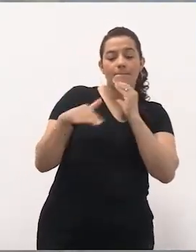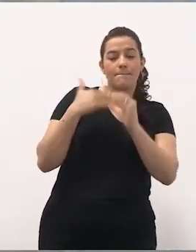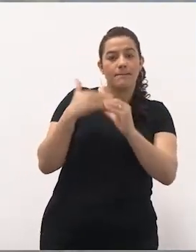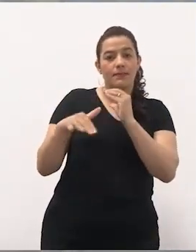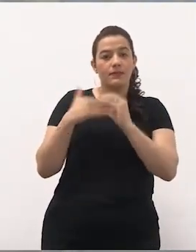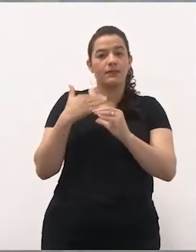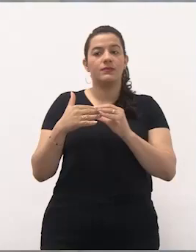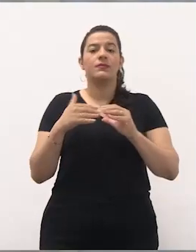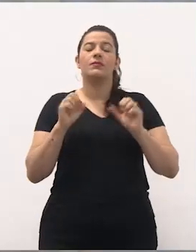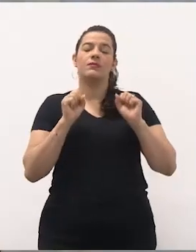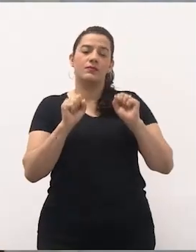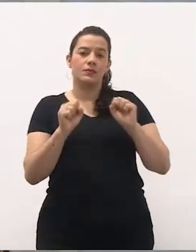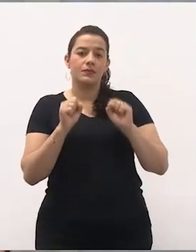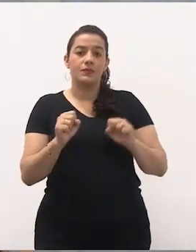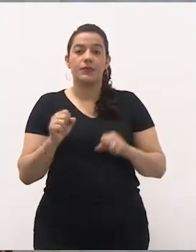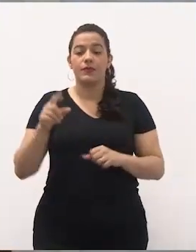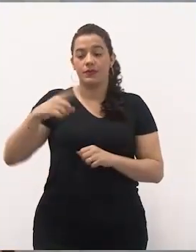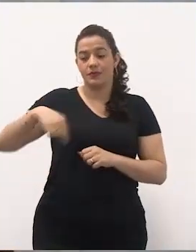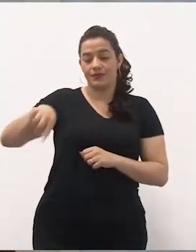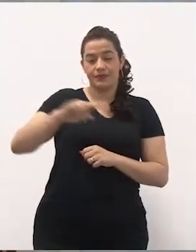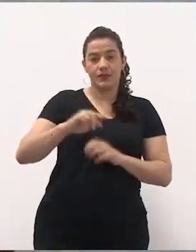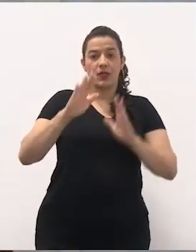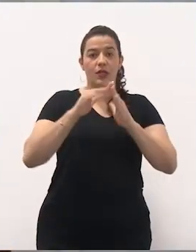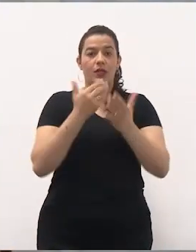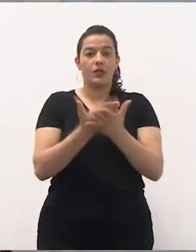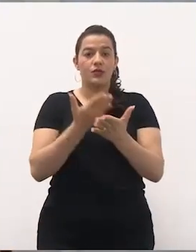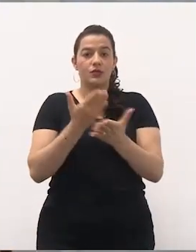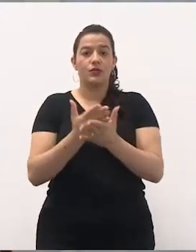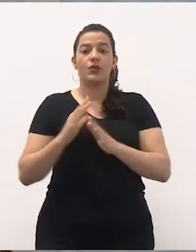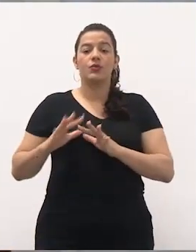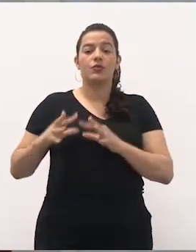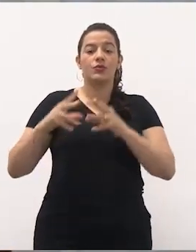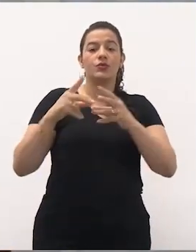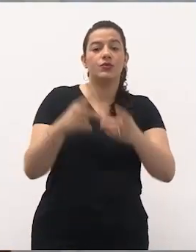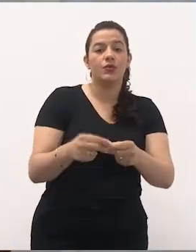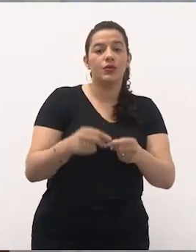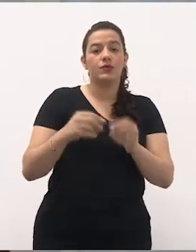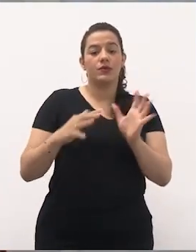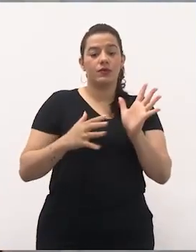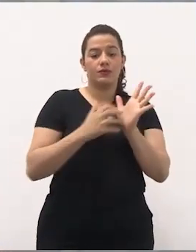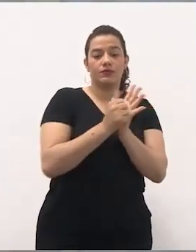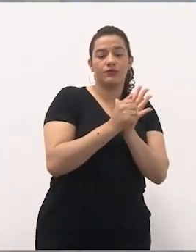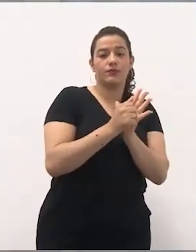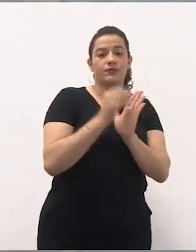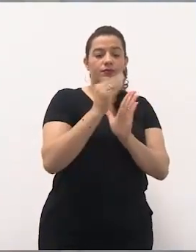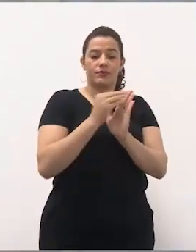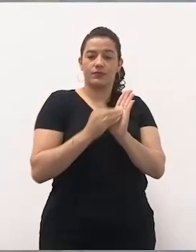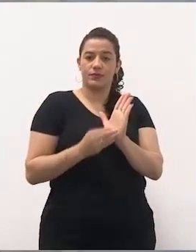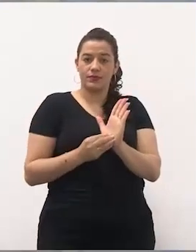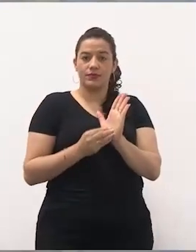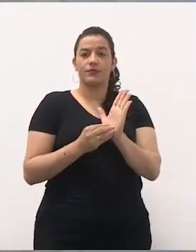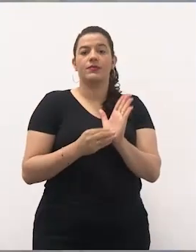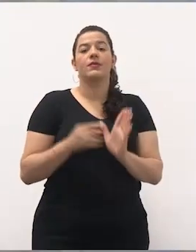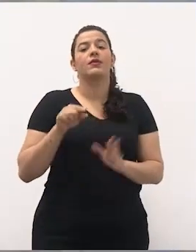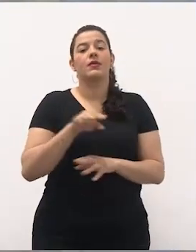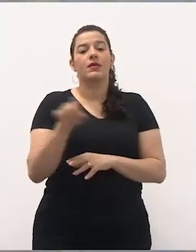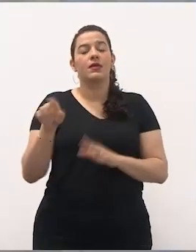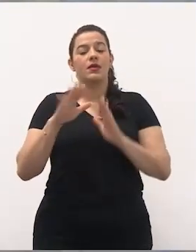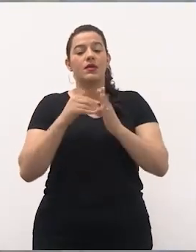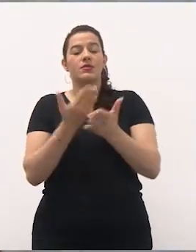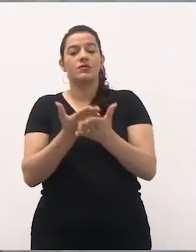as escolas, né, as salas de aulas, turmas vão montar um painel desse registro, a escola vai